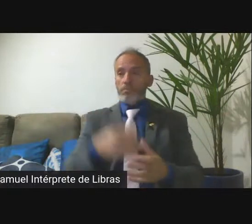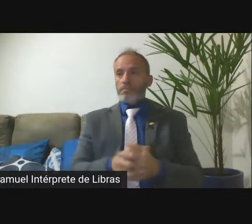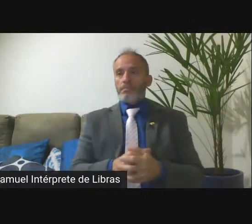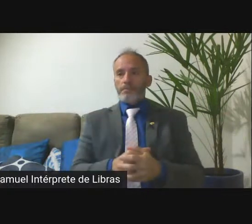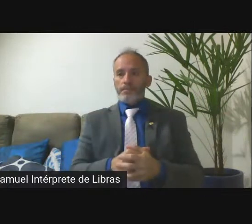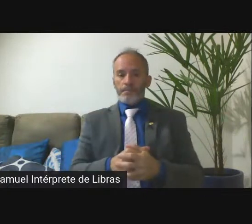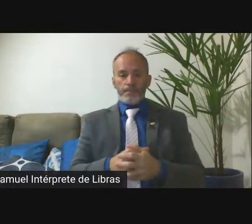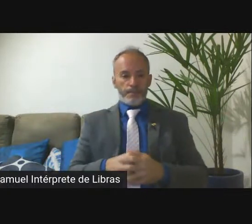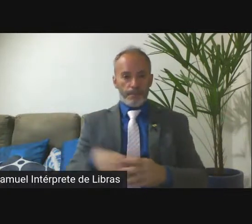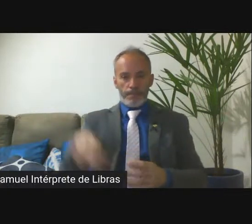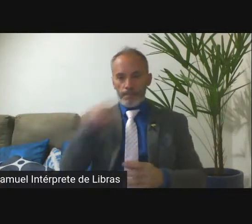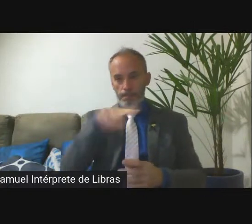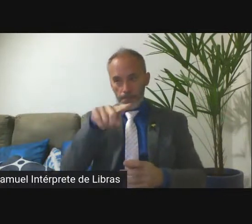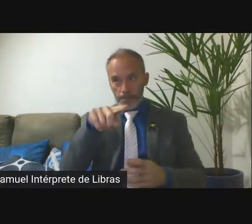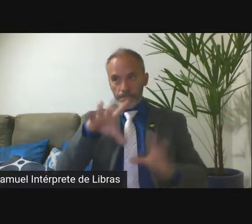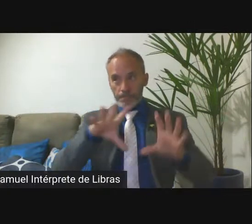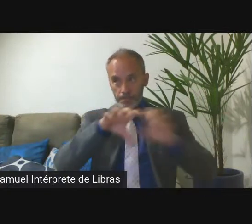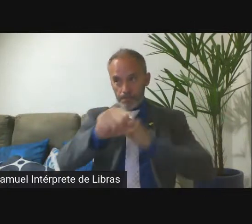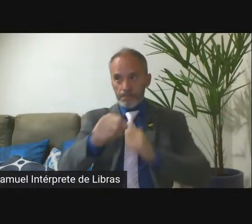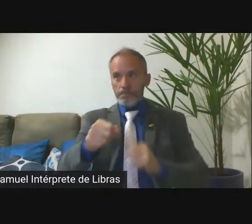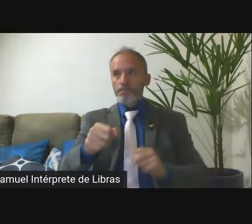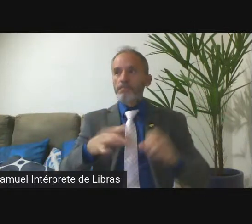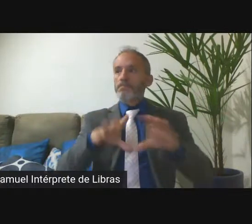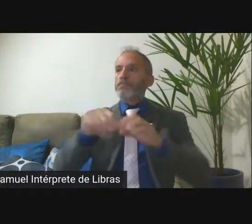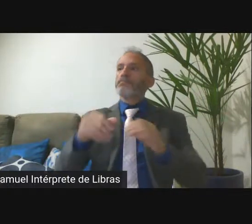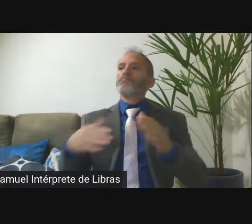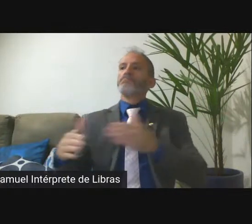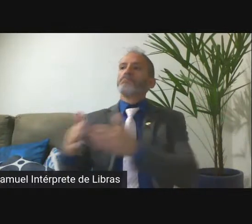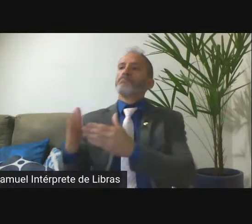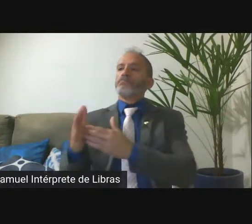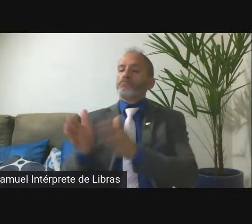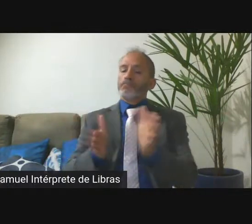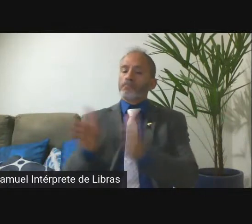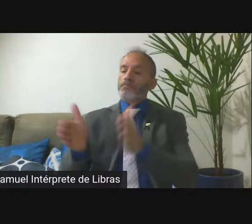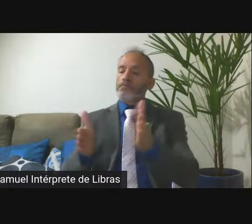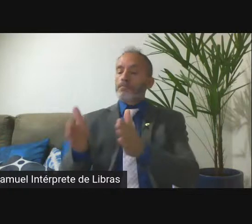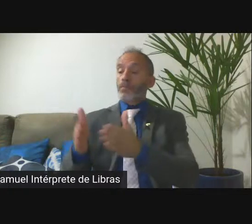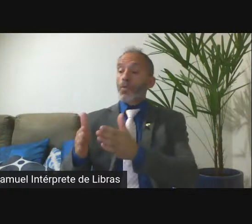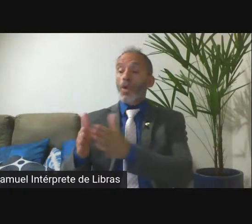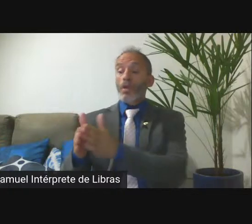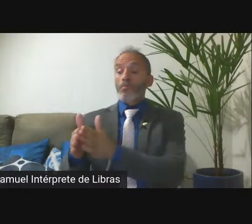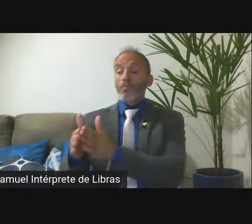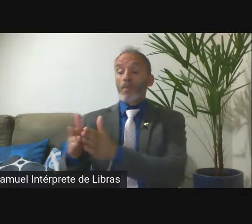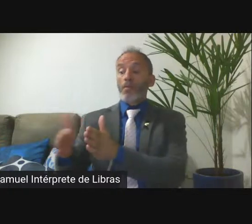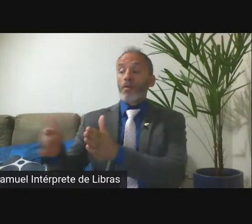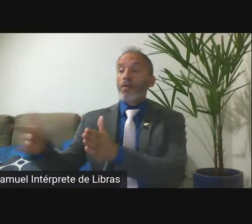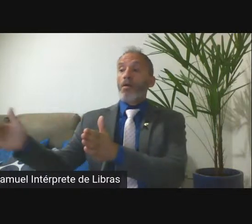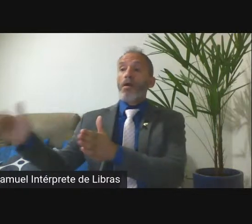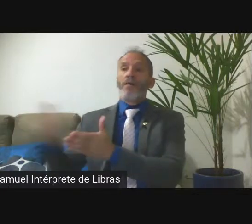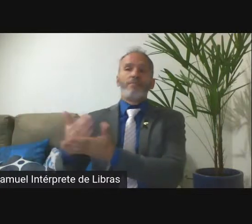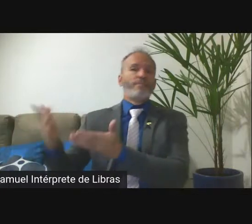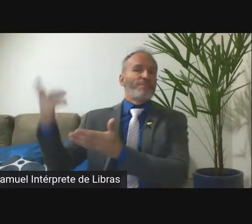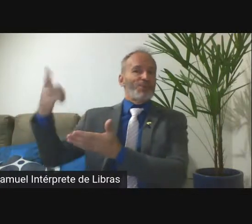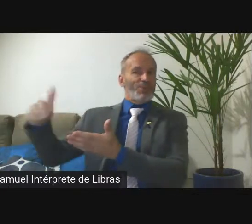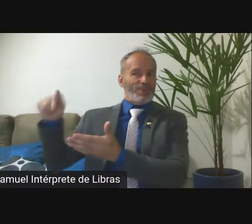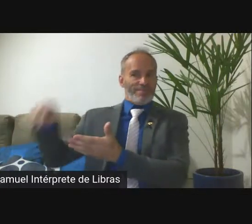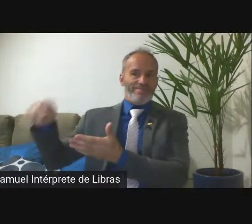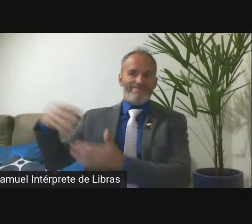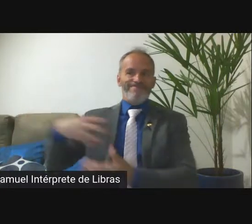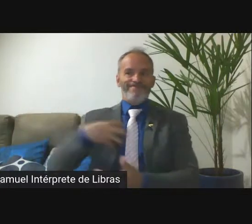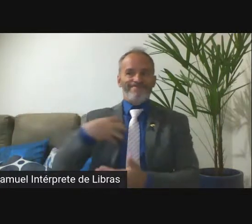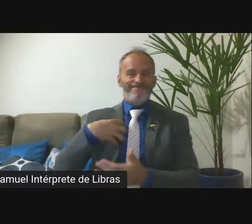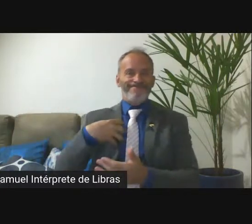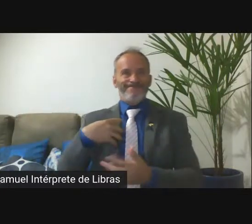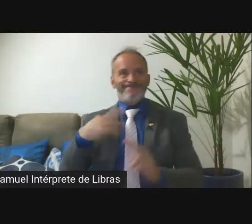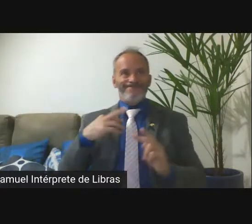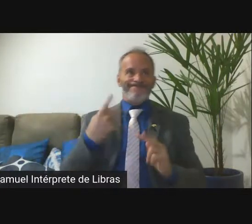Prezados formando, a formatura é o final de uma etapa e início de outra. É um momento de sentimentos